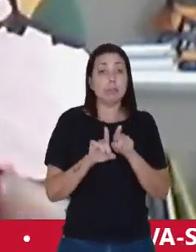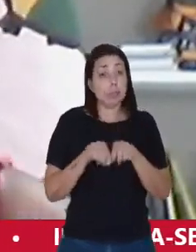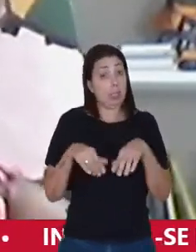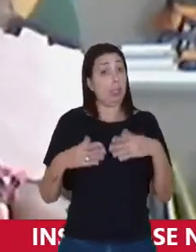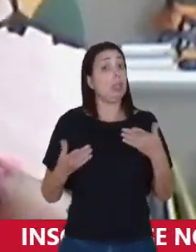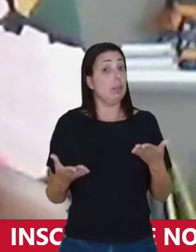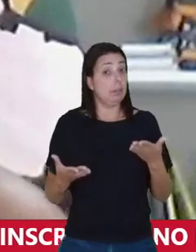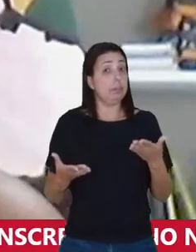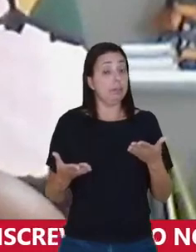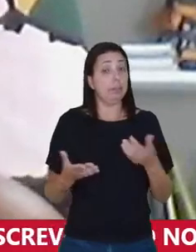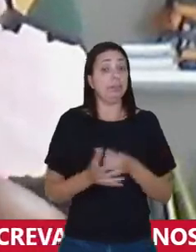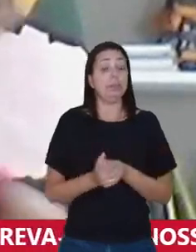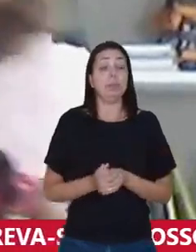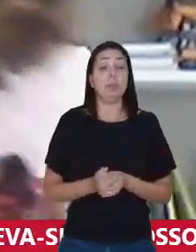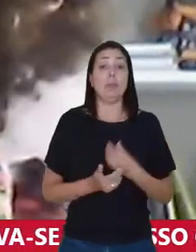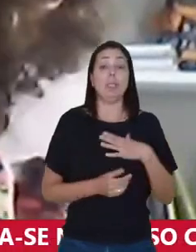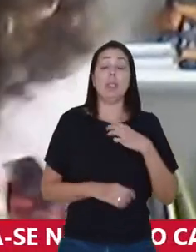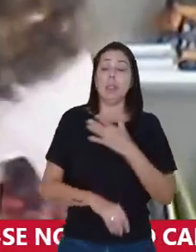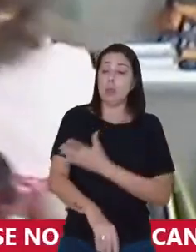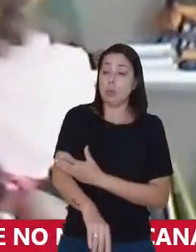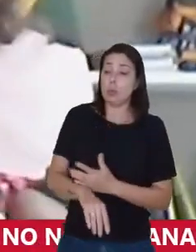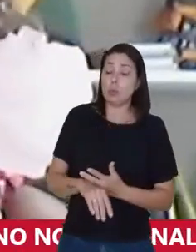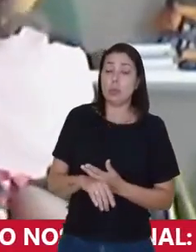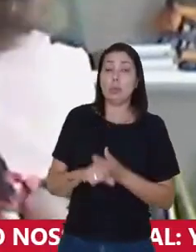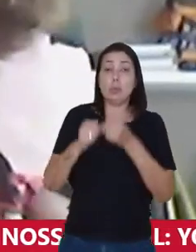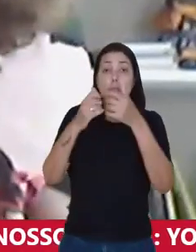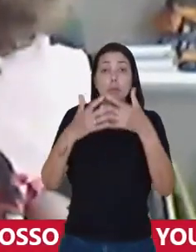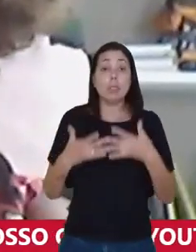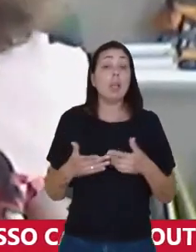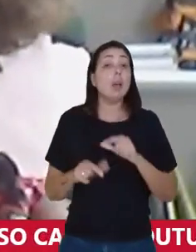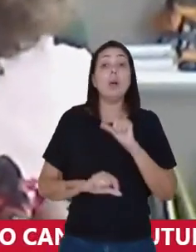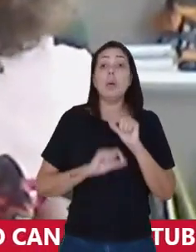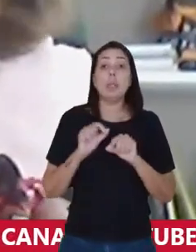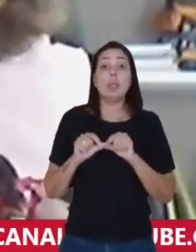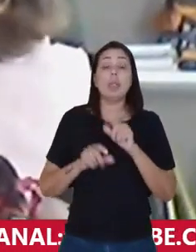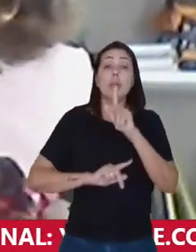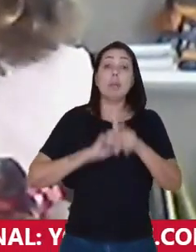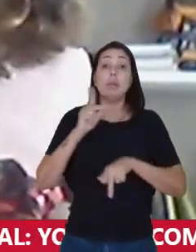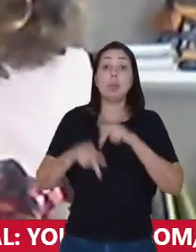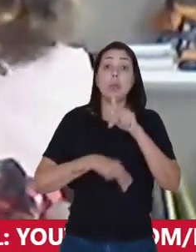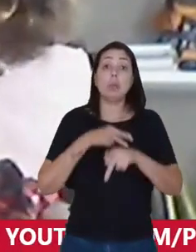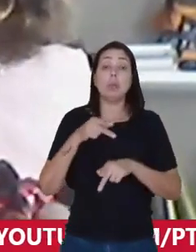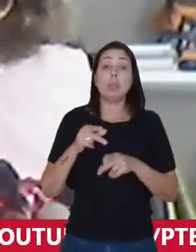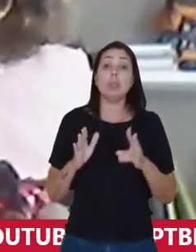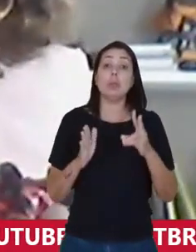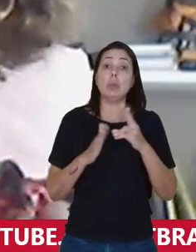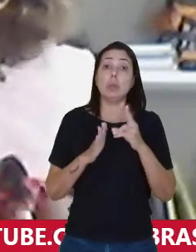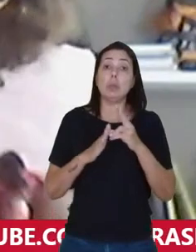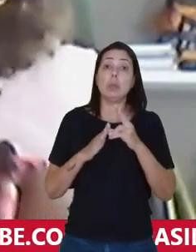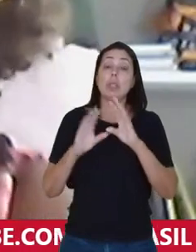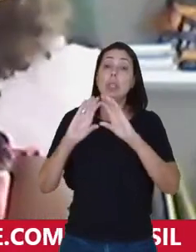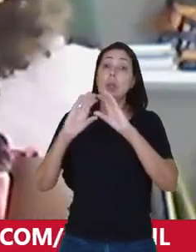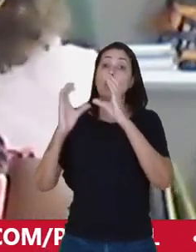Então, eu costumo dizer, Renato, que os povos indígenas e as comunidades quilombolas foram